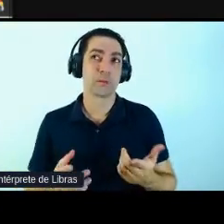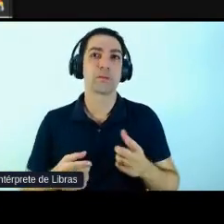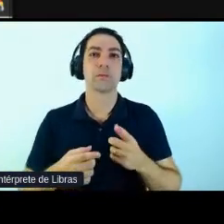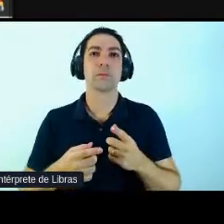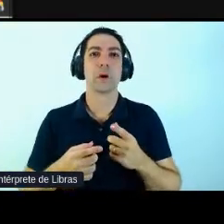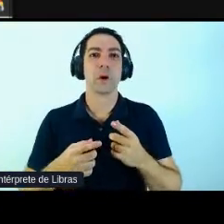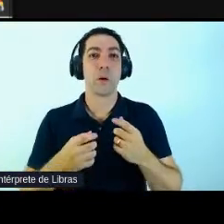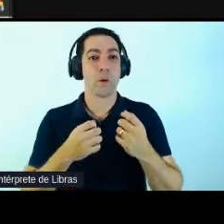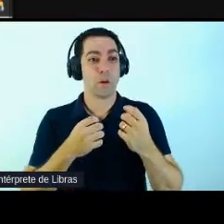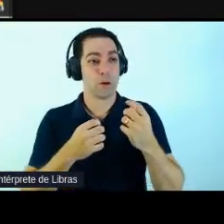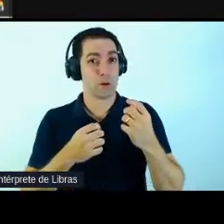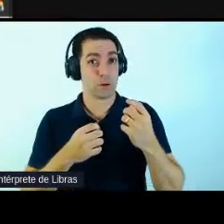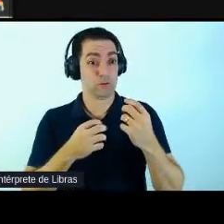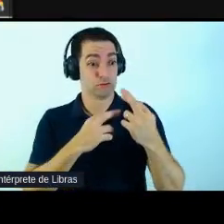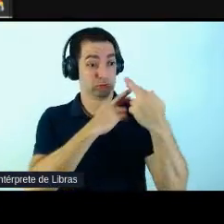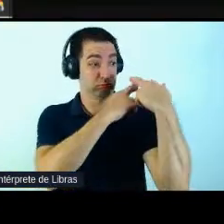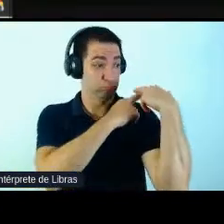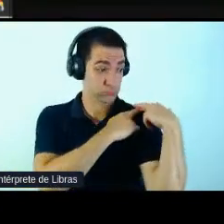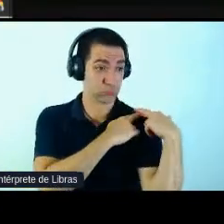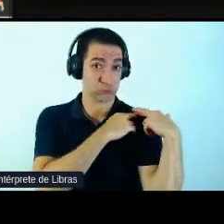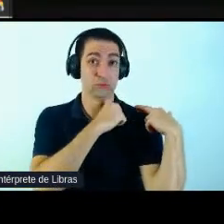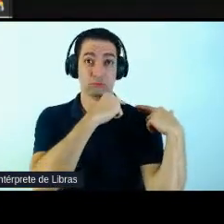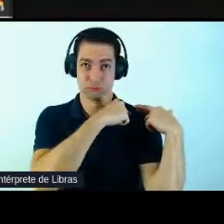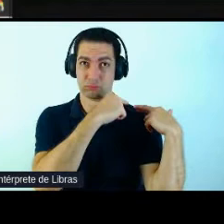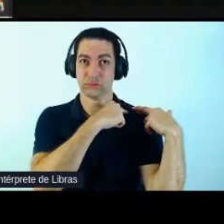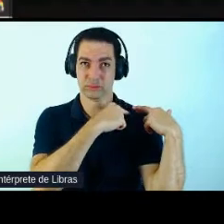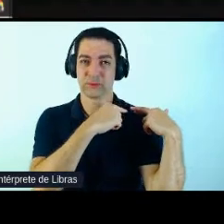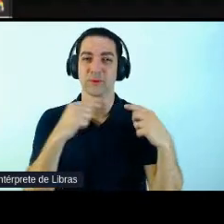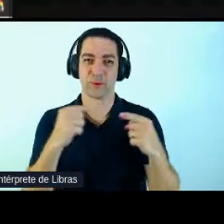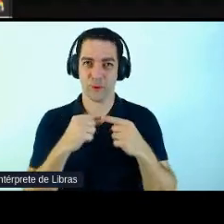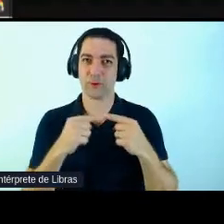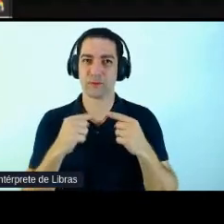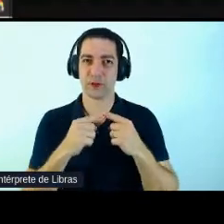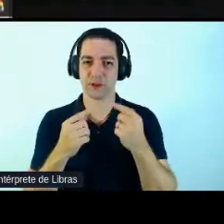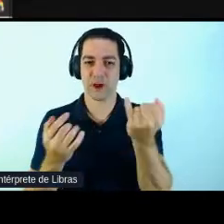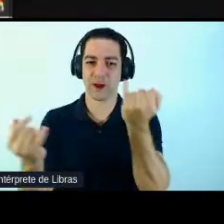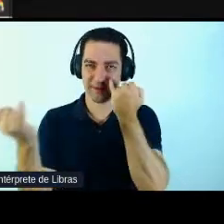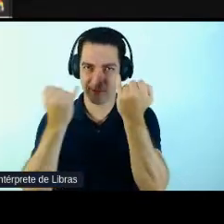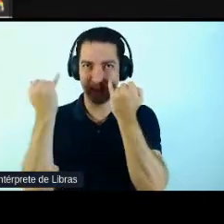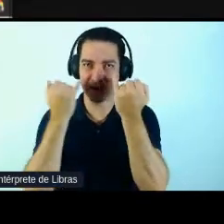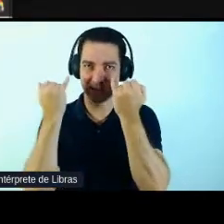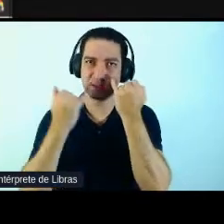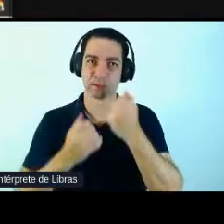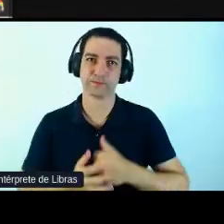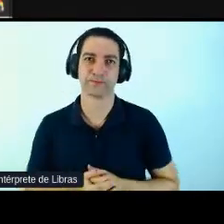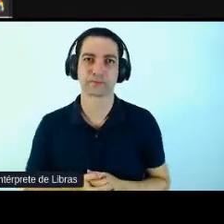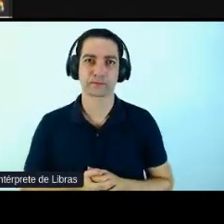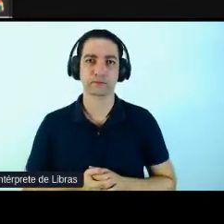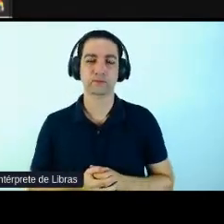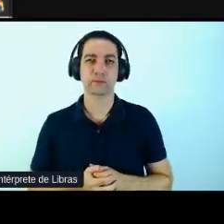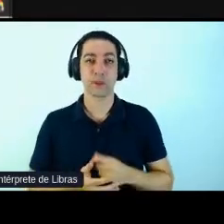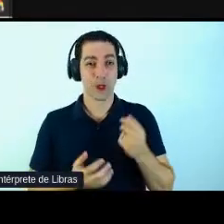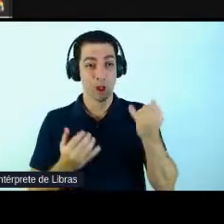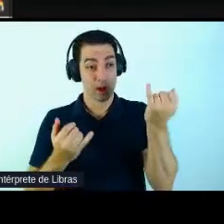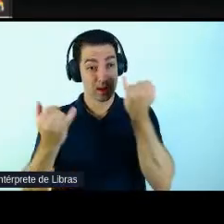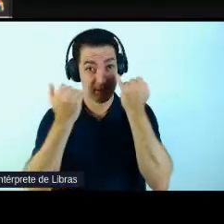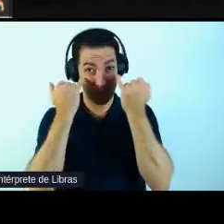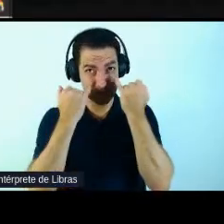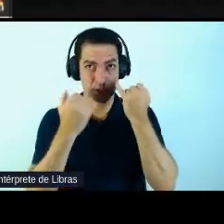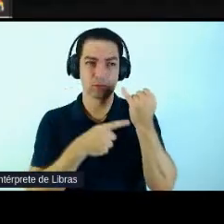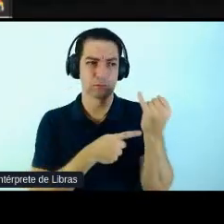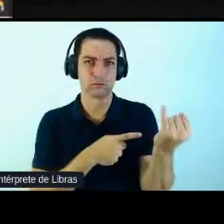responsabilidade. E tão importante quanto a informação, só que de um jeito um pouco maléfico, é